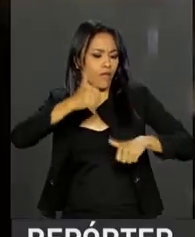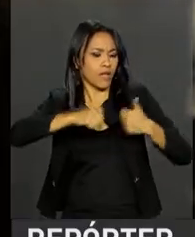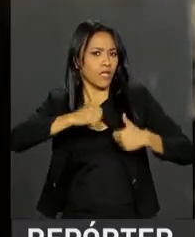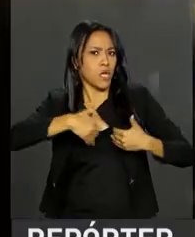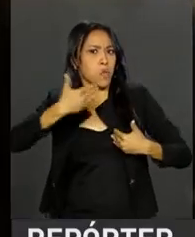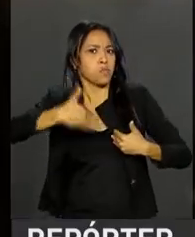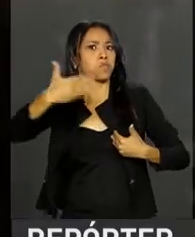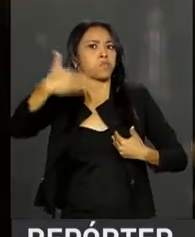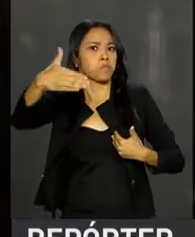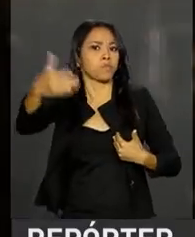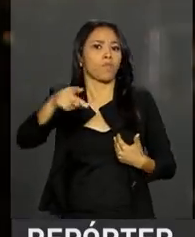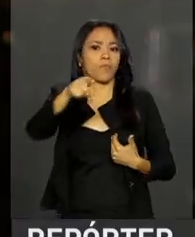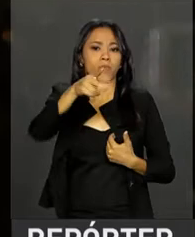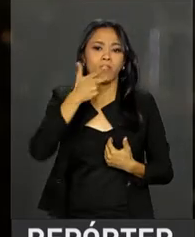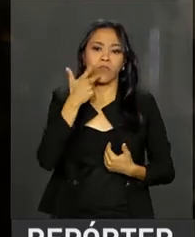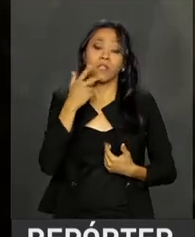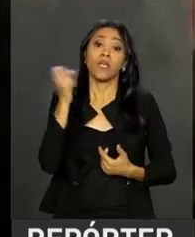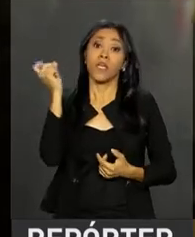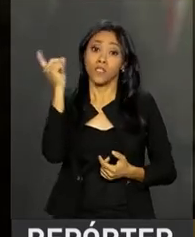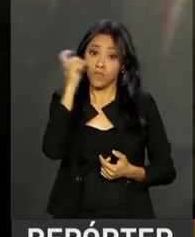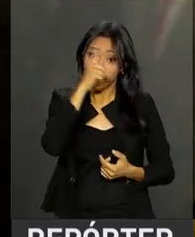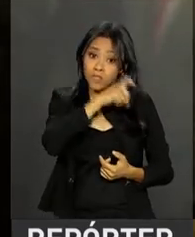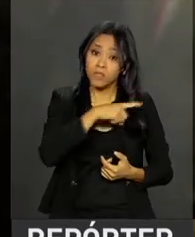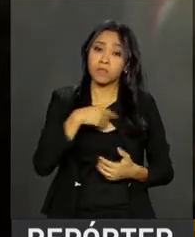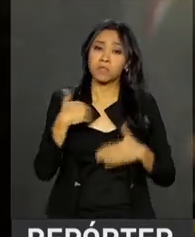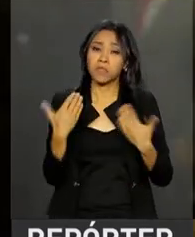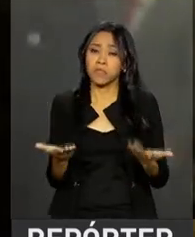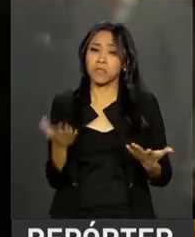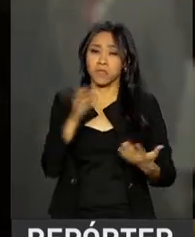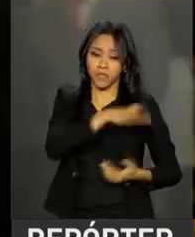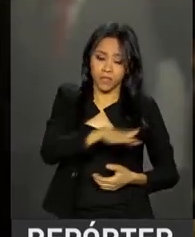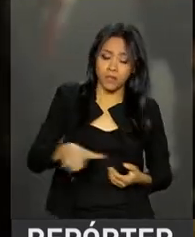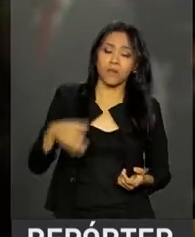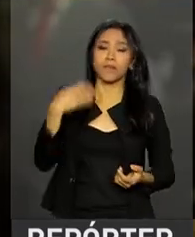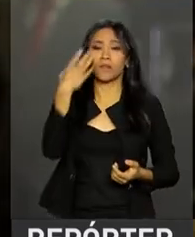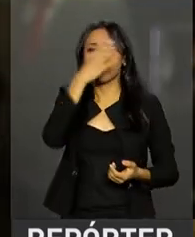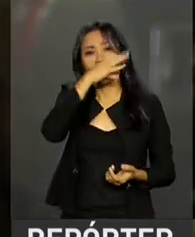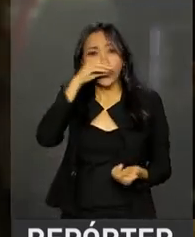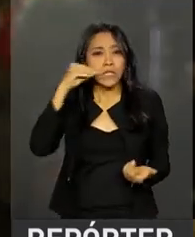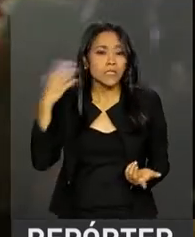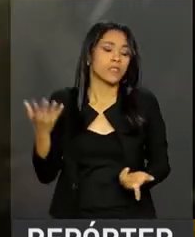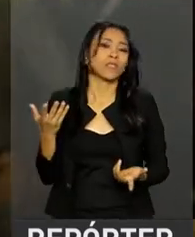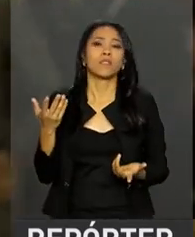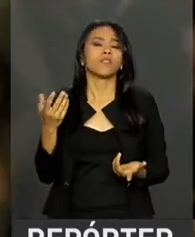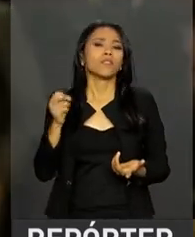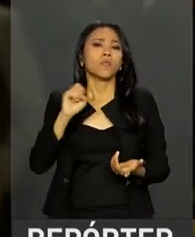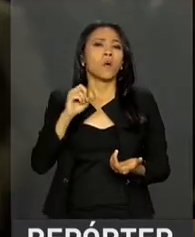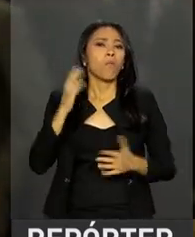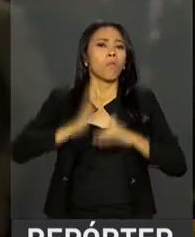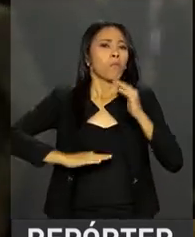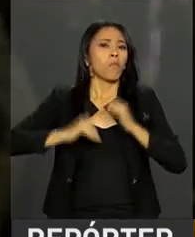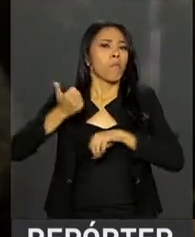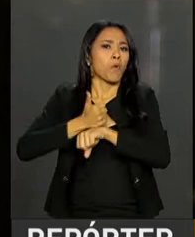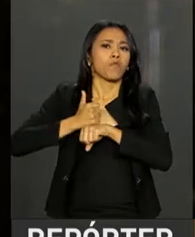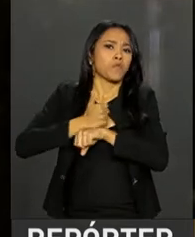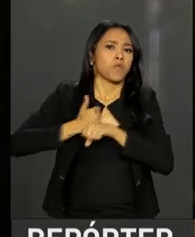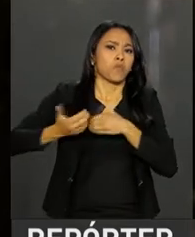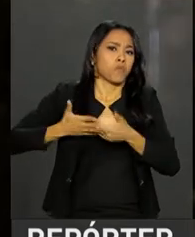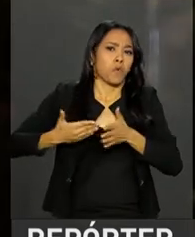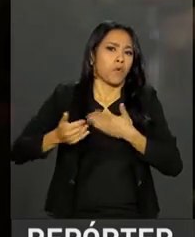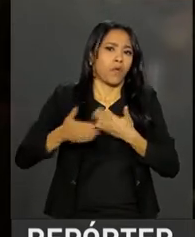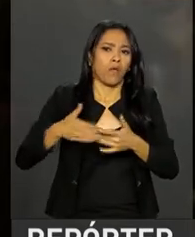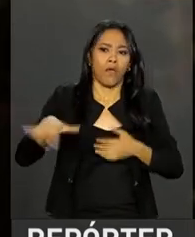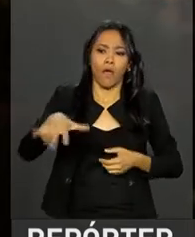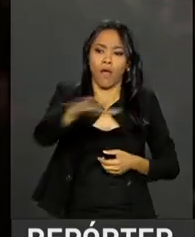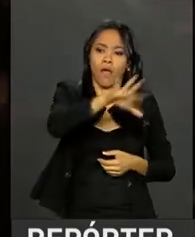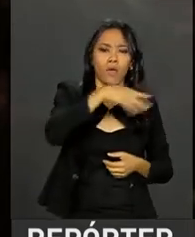É difícil um cidadão brasileiro, seja ele criança, adolescente, seja ele um profissional de qualquer que seja o setor, ou